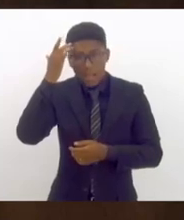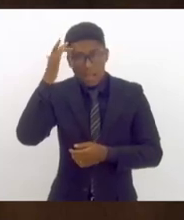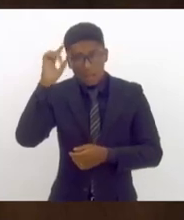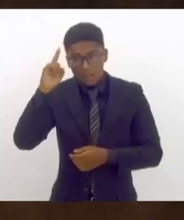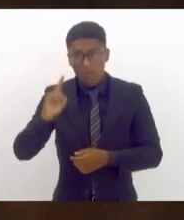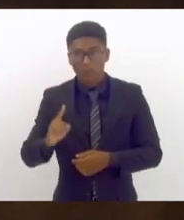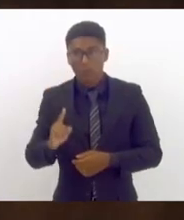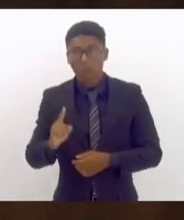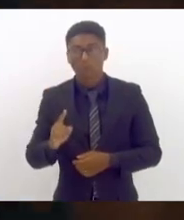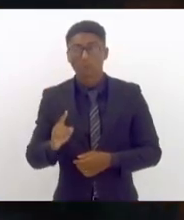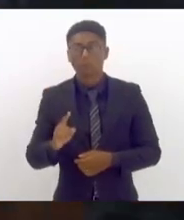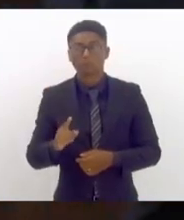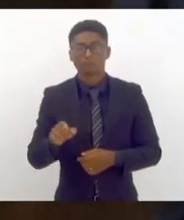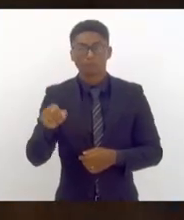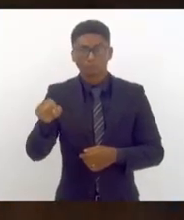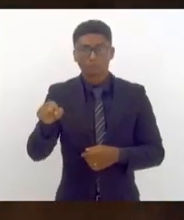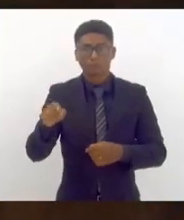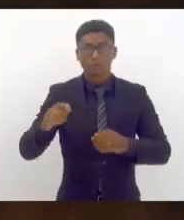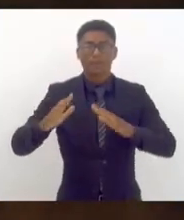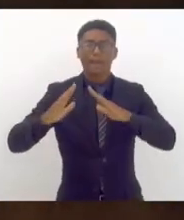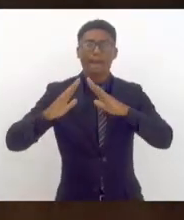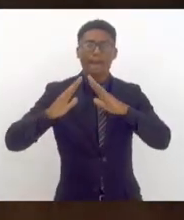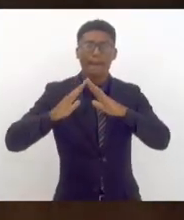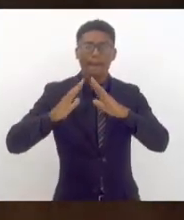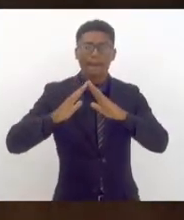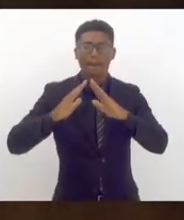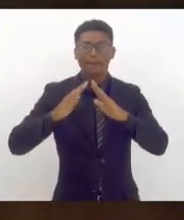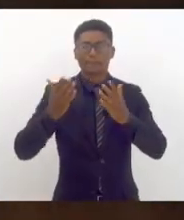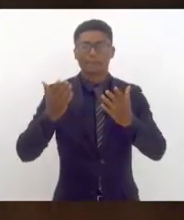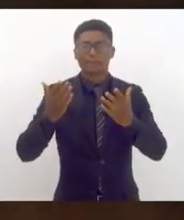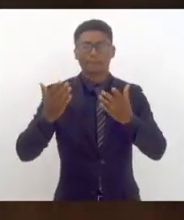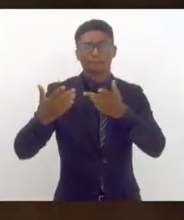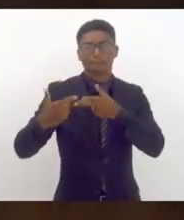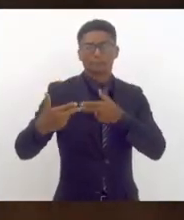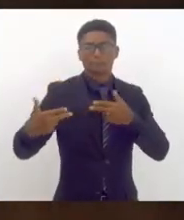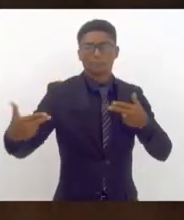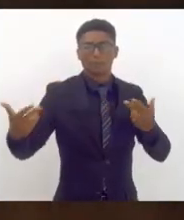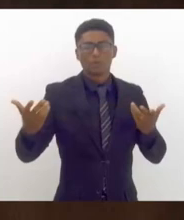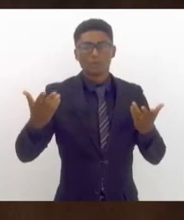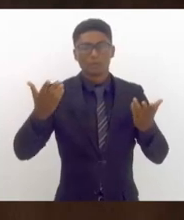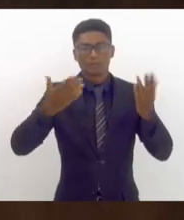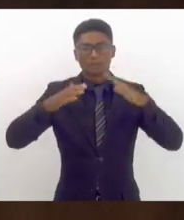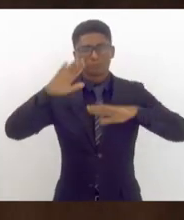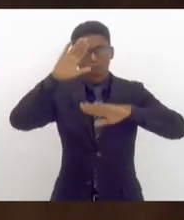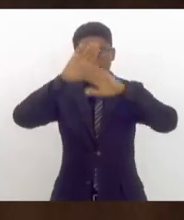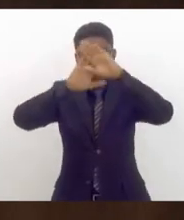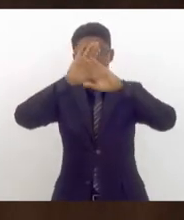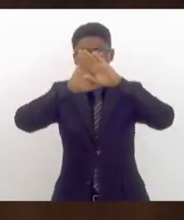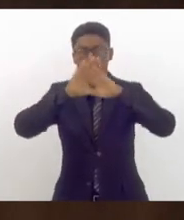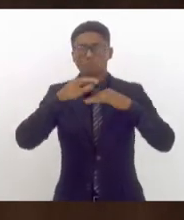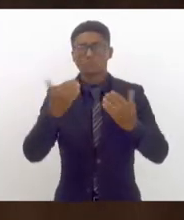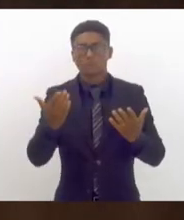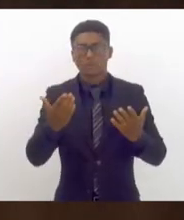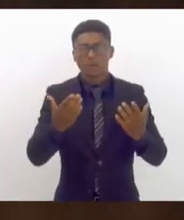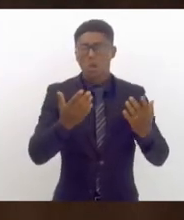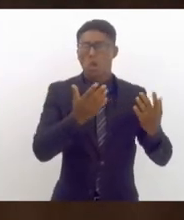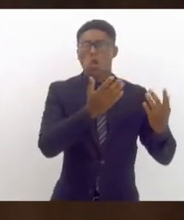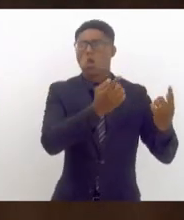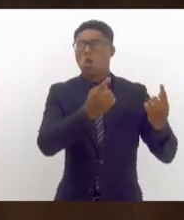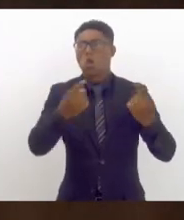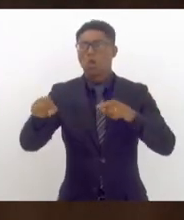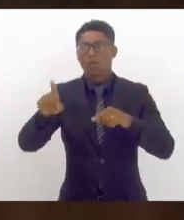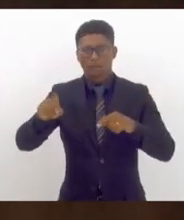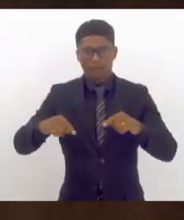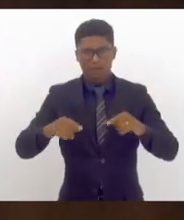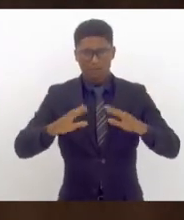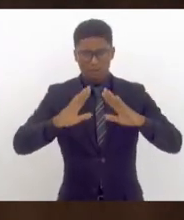atentado contra templo, contra casas, contra barracões, contra terreiros, não podem ser tratados como rusgas entre